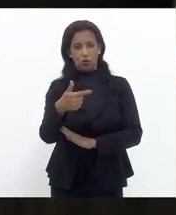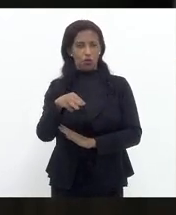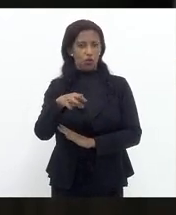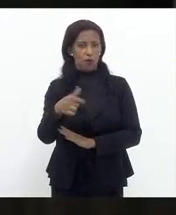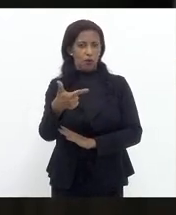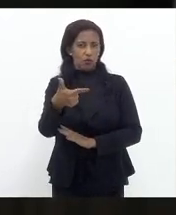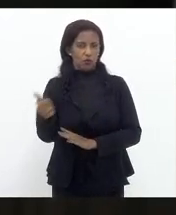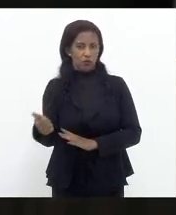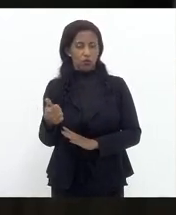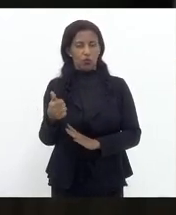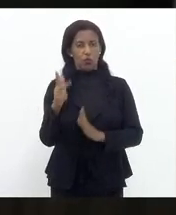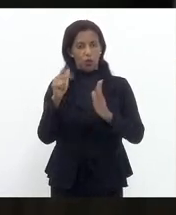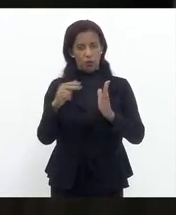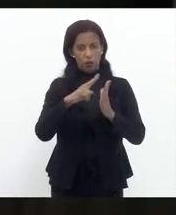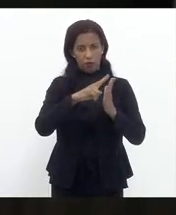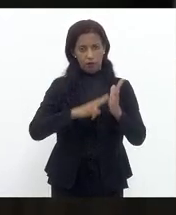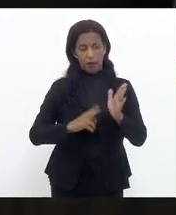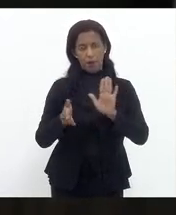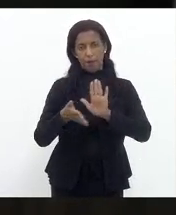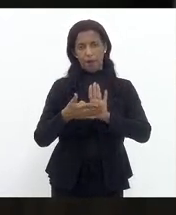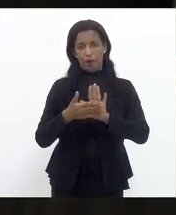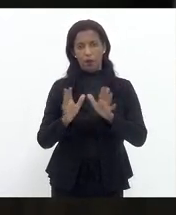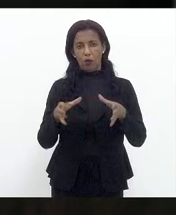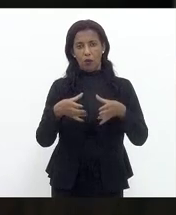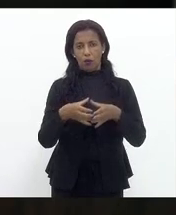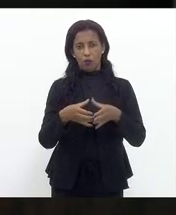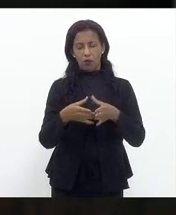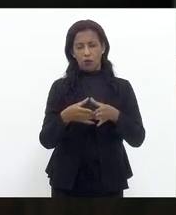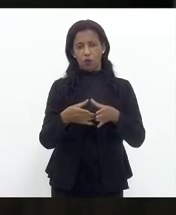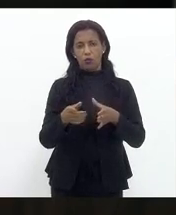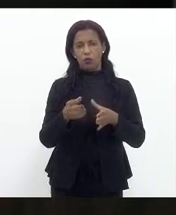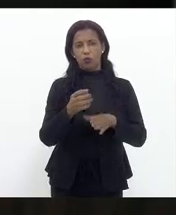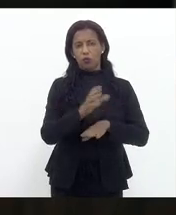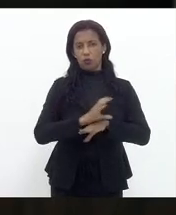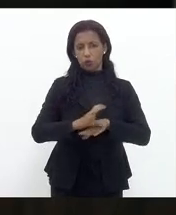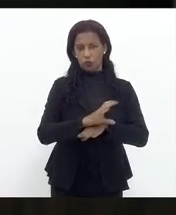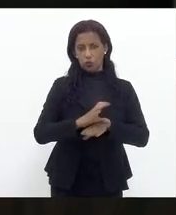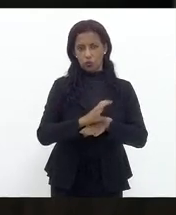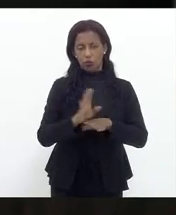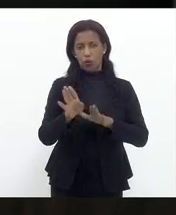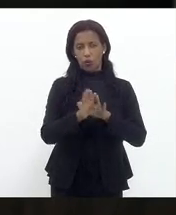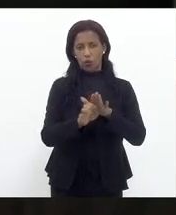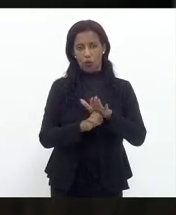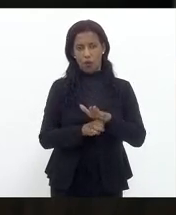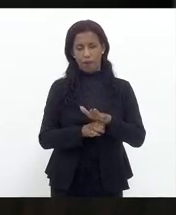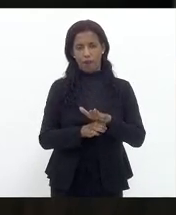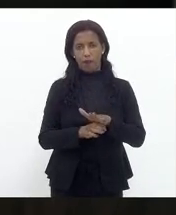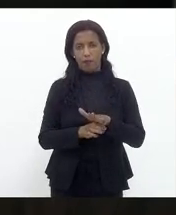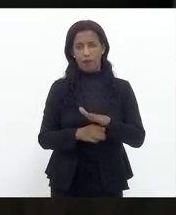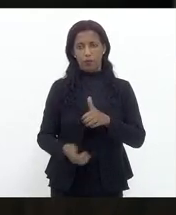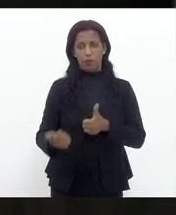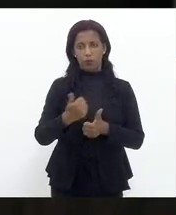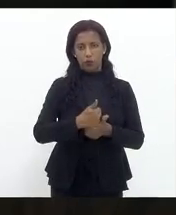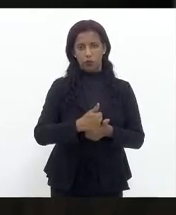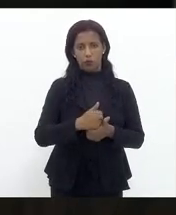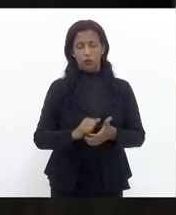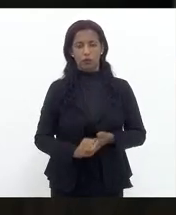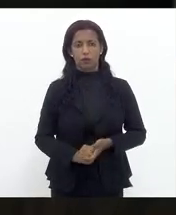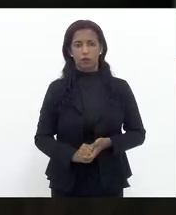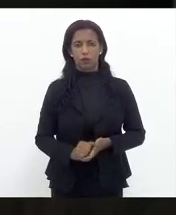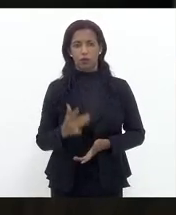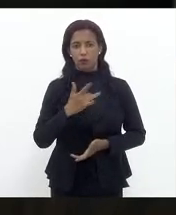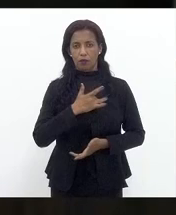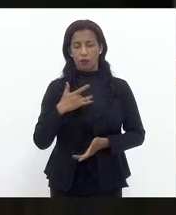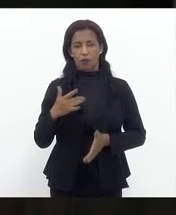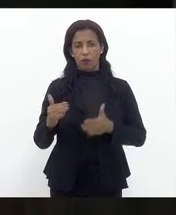21, na forma que menciona. Pareceres da Comissão de Constituição e Justiça pela constitucionalidade com emendas concluído por substitutivo. De